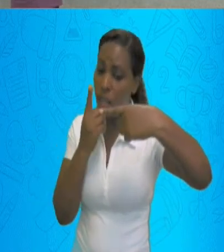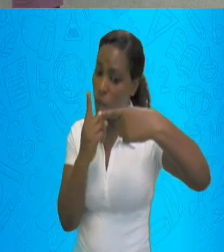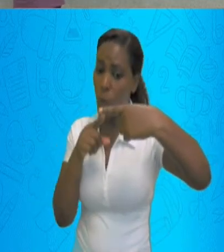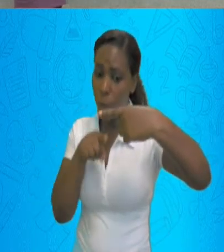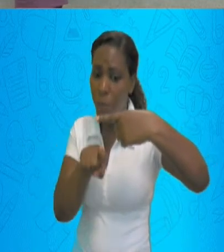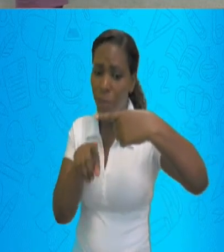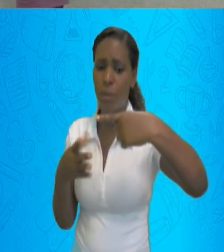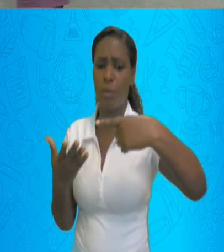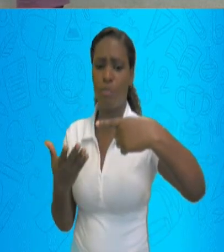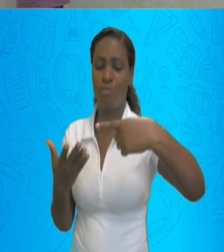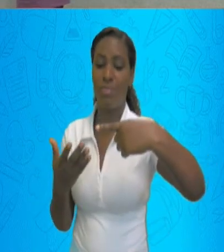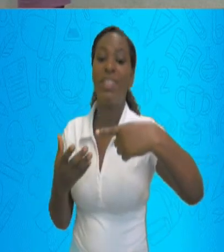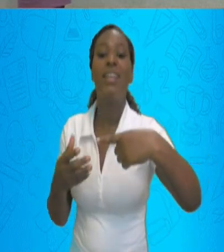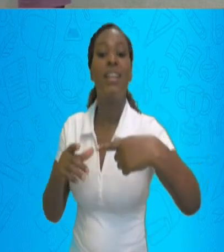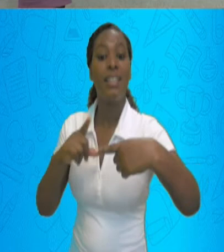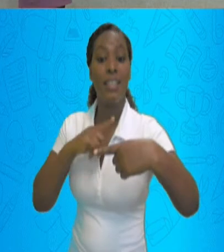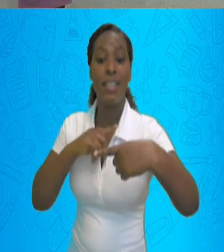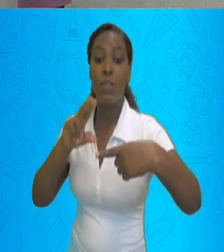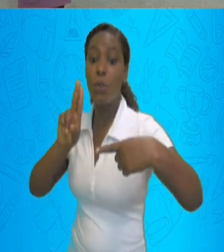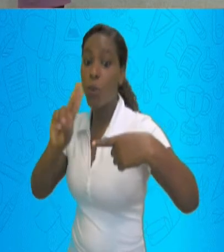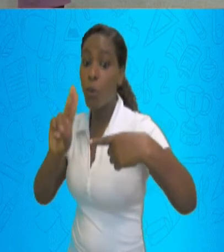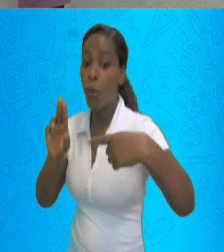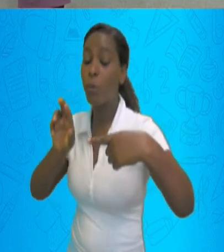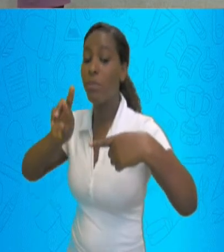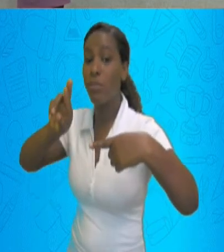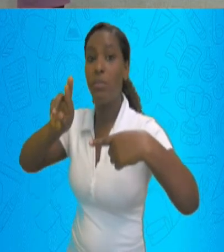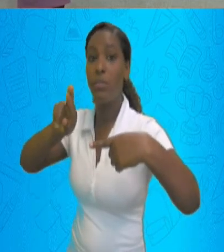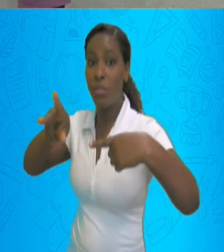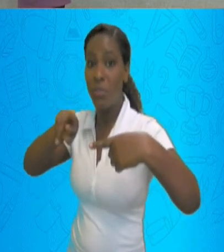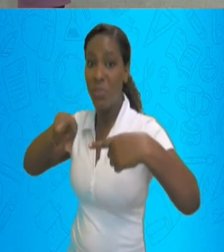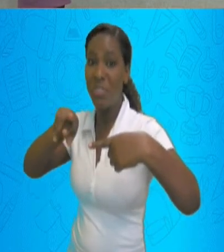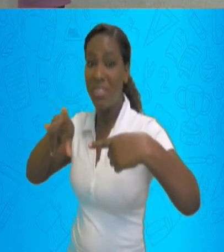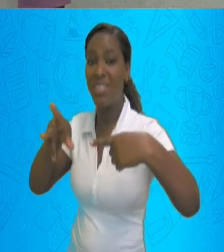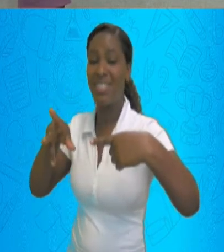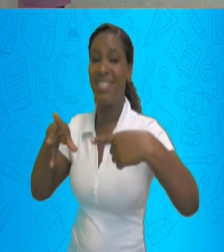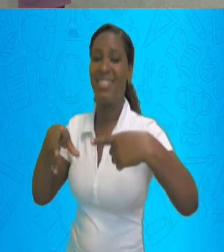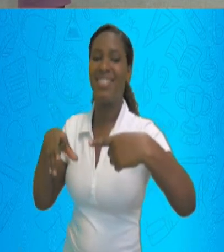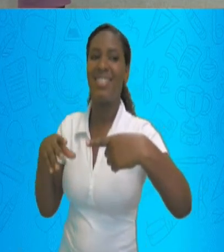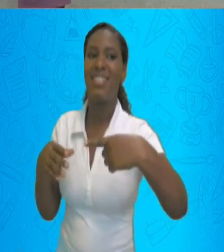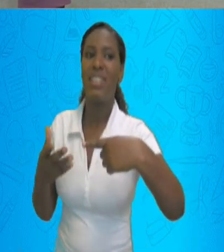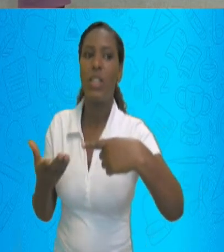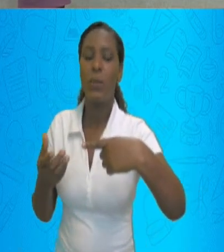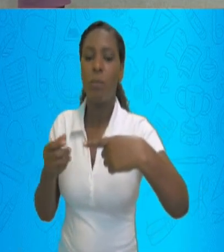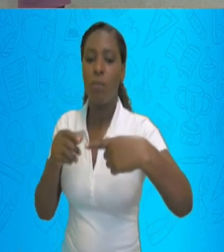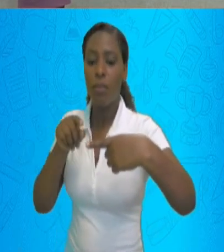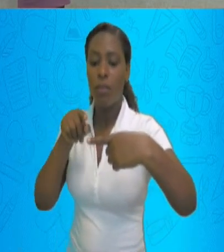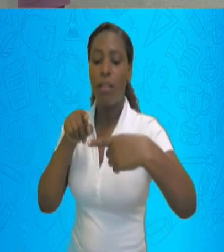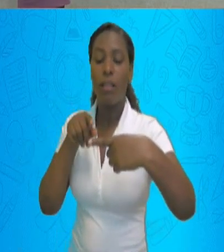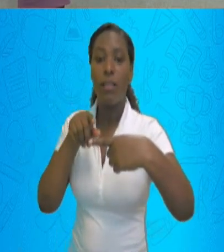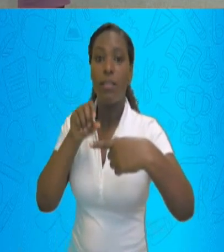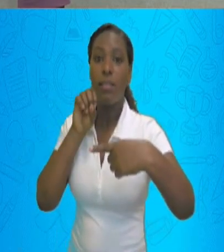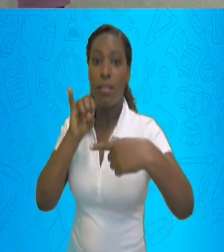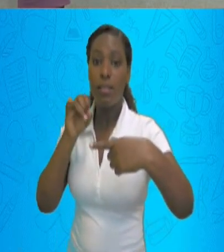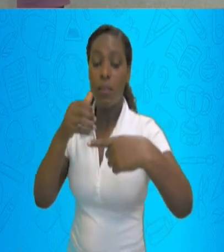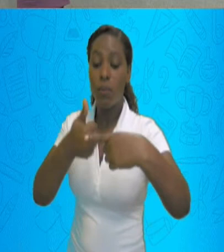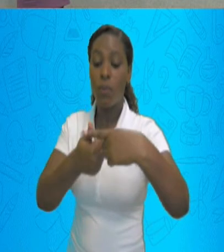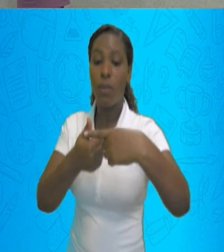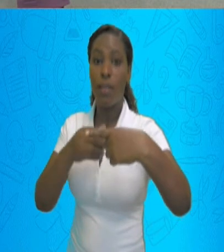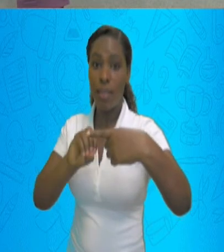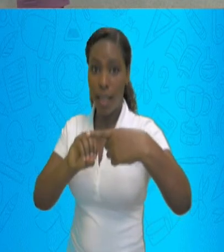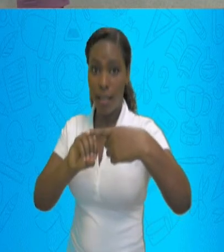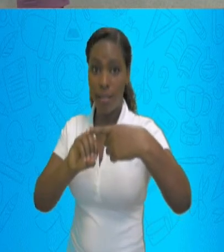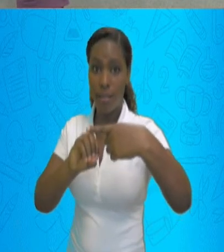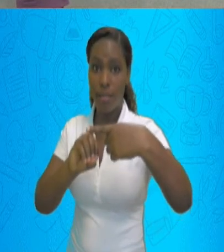Então, nós teremos a palavra, utilizando a escrita décimos, quando for 10, olha aqui, 4 décimos, eu